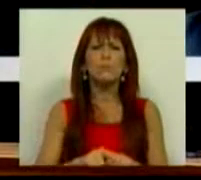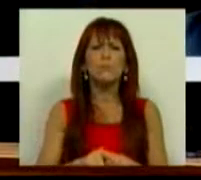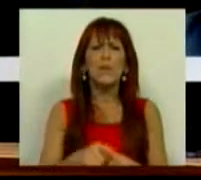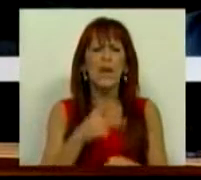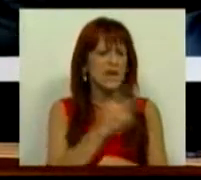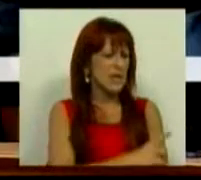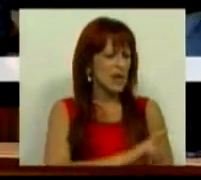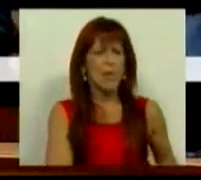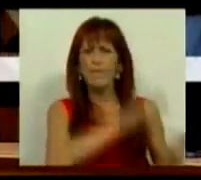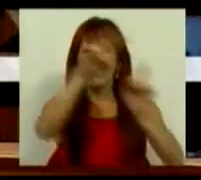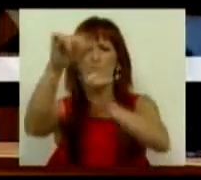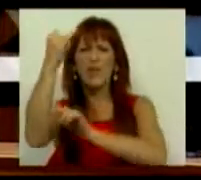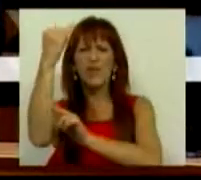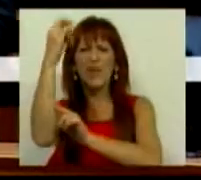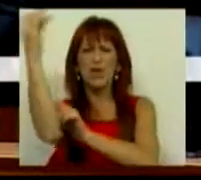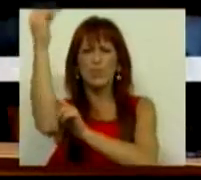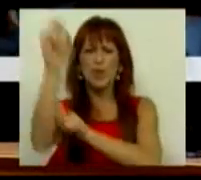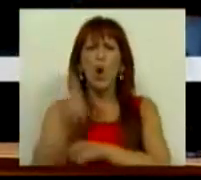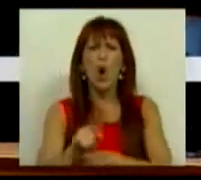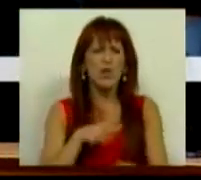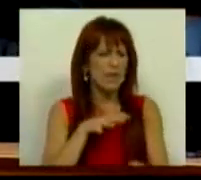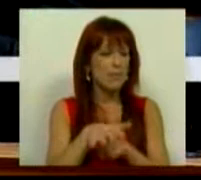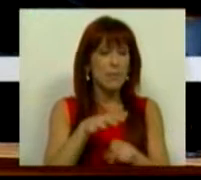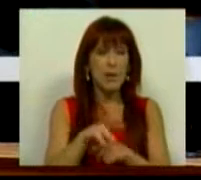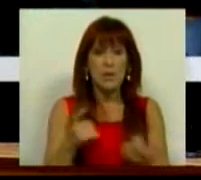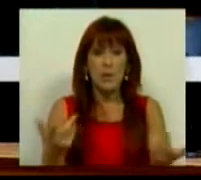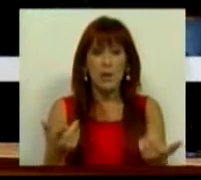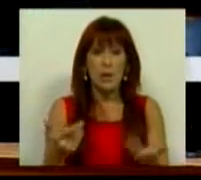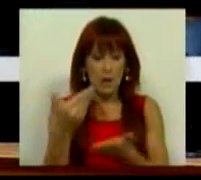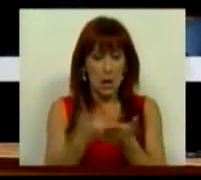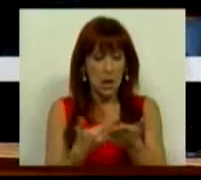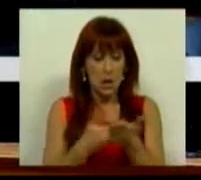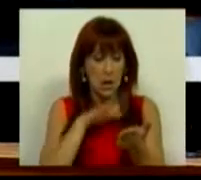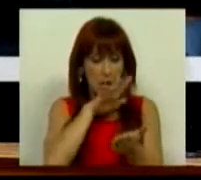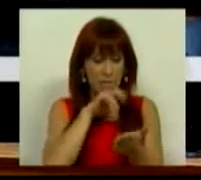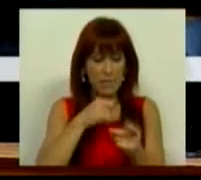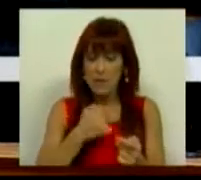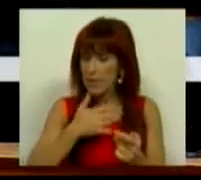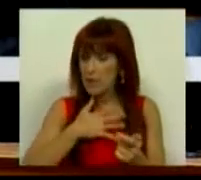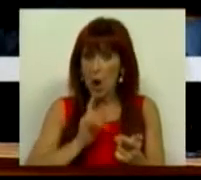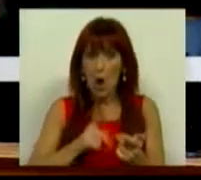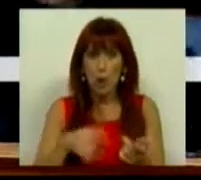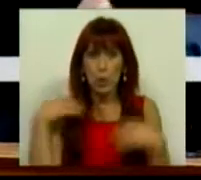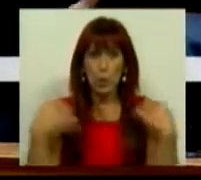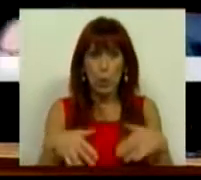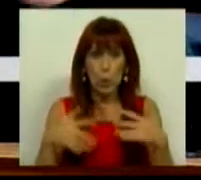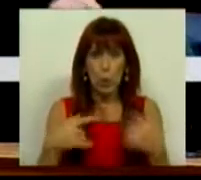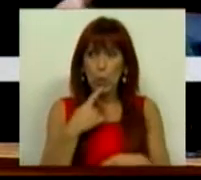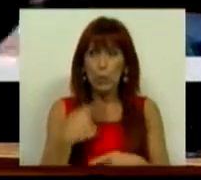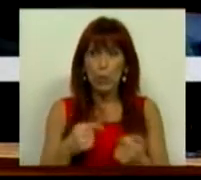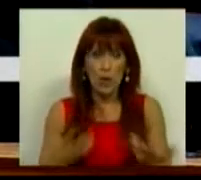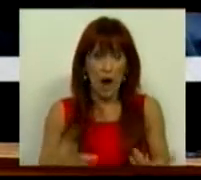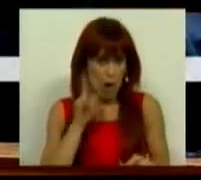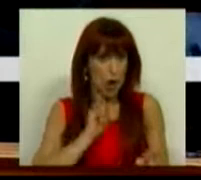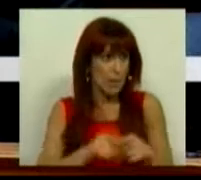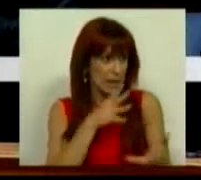de 6% para 23%. Qual é o impacto na fatura das famílias e das empresas? Um impacto enorme que ainda